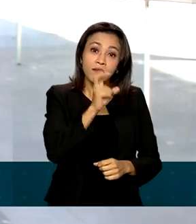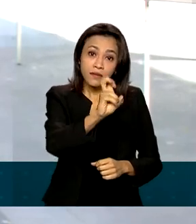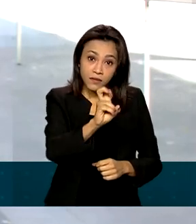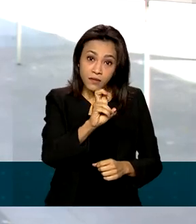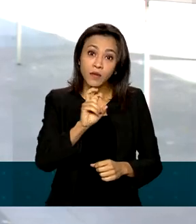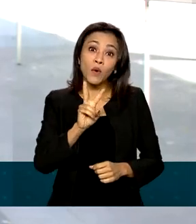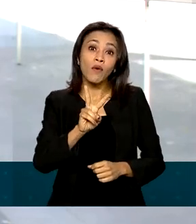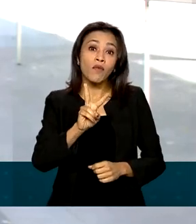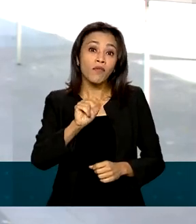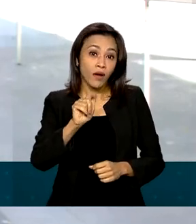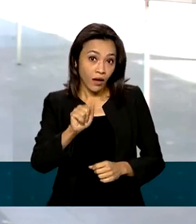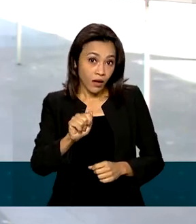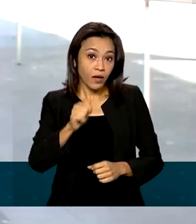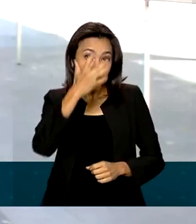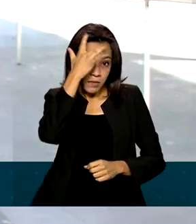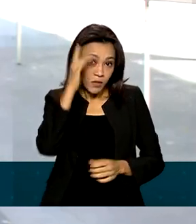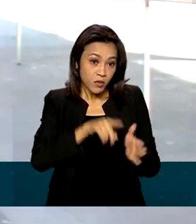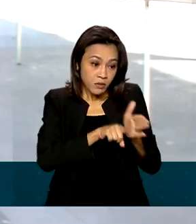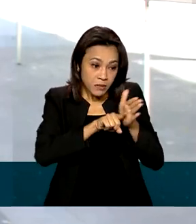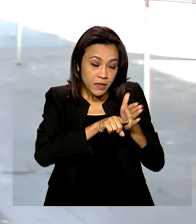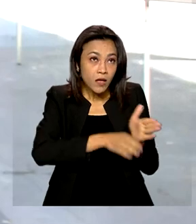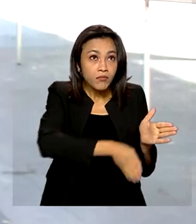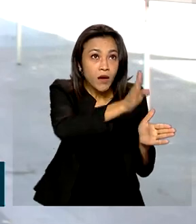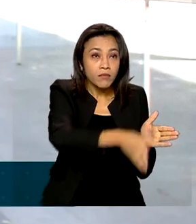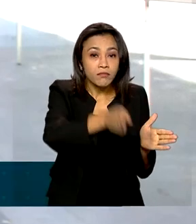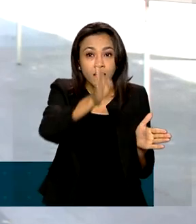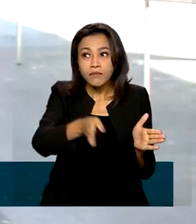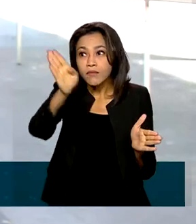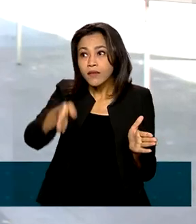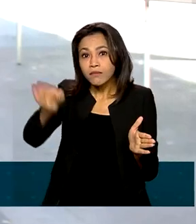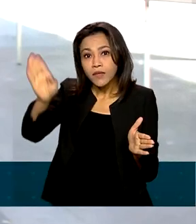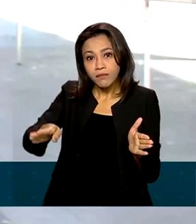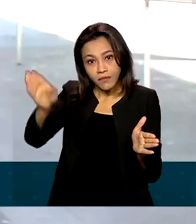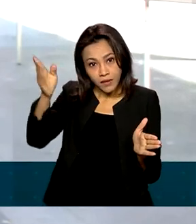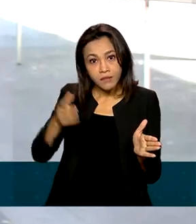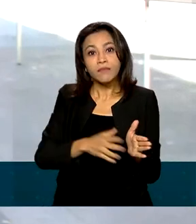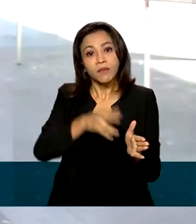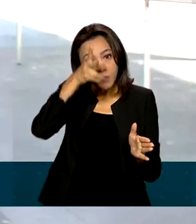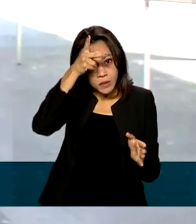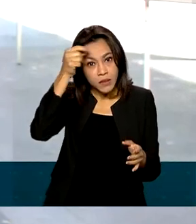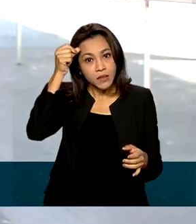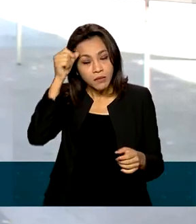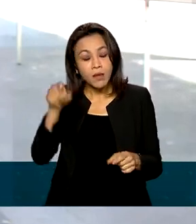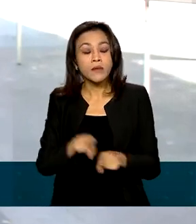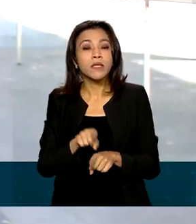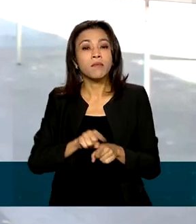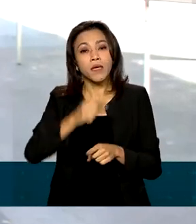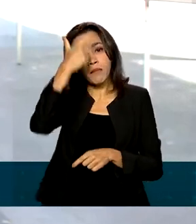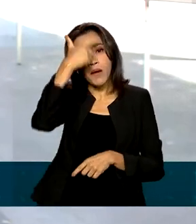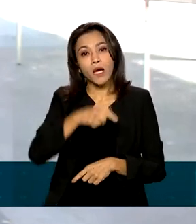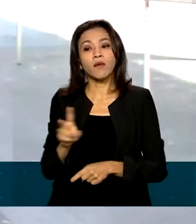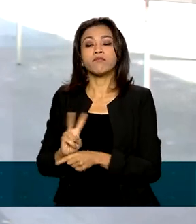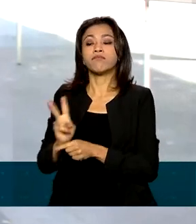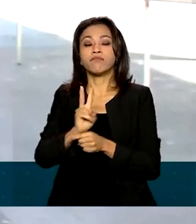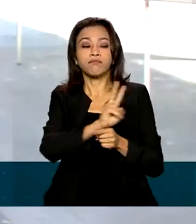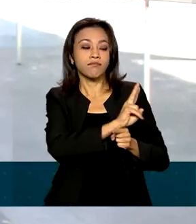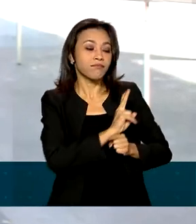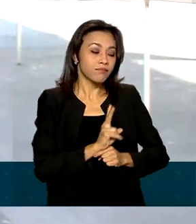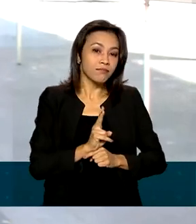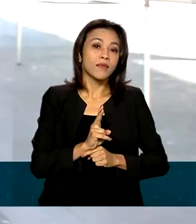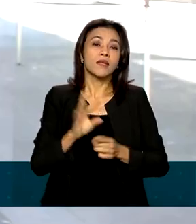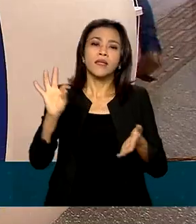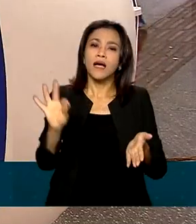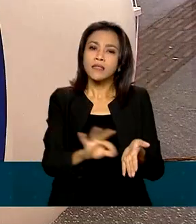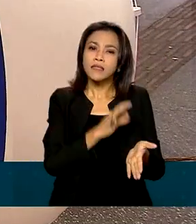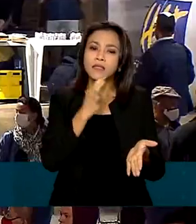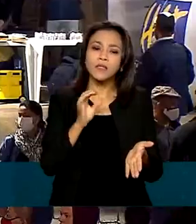função de recenseador e também pra agente censitário do tipo municipal e também pra supervisor. As inscrições, elas podem